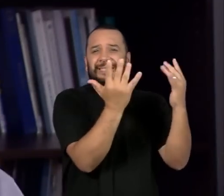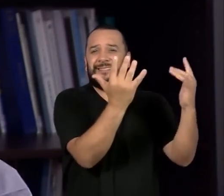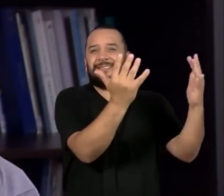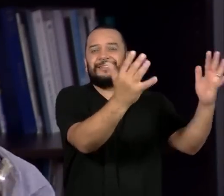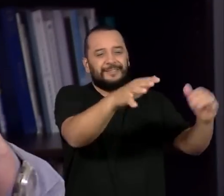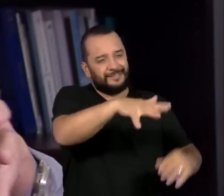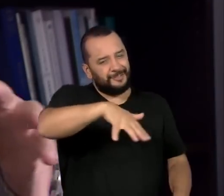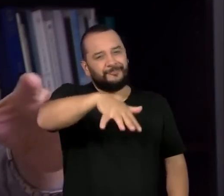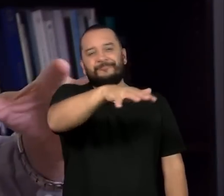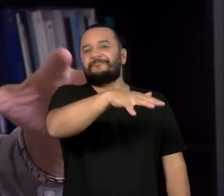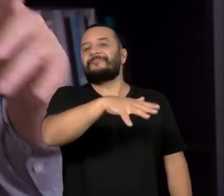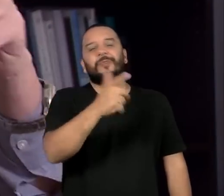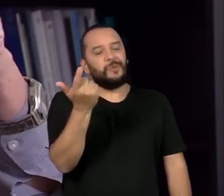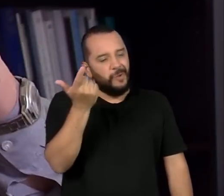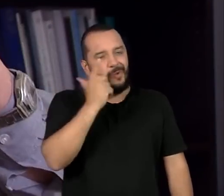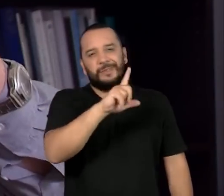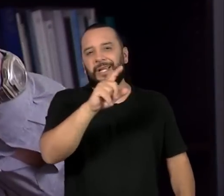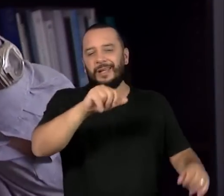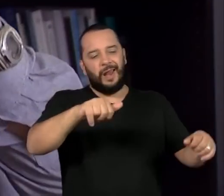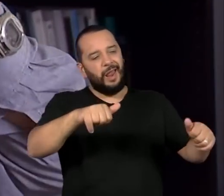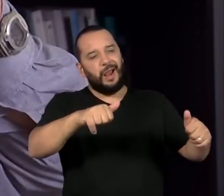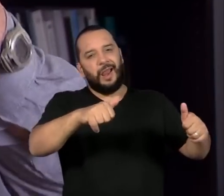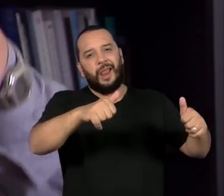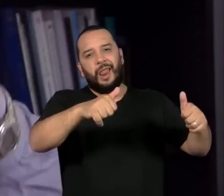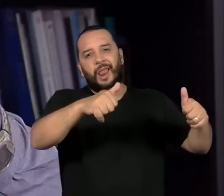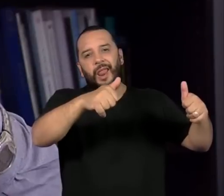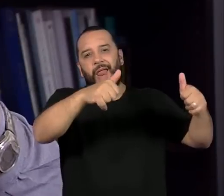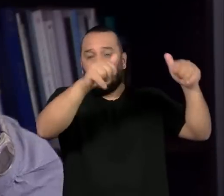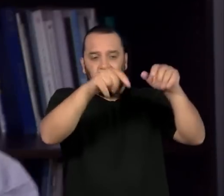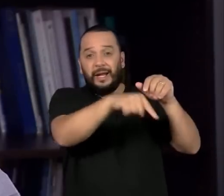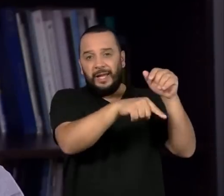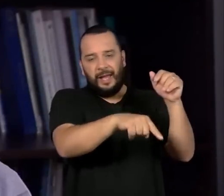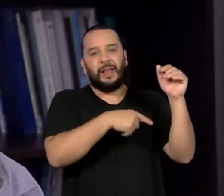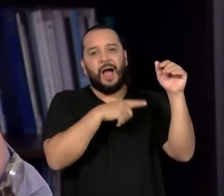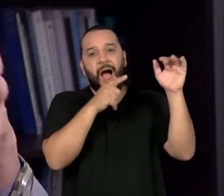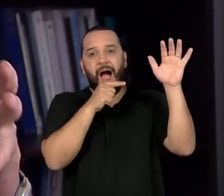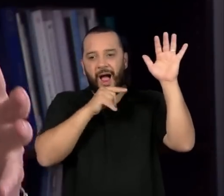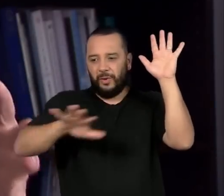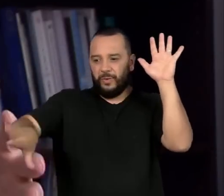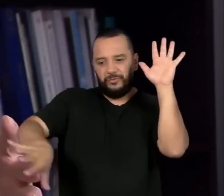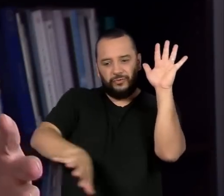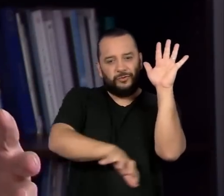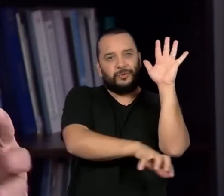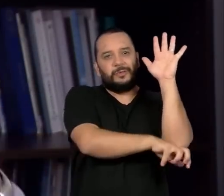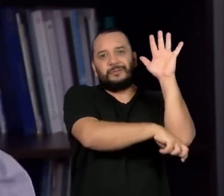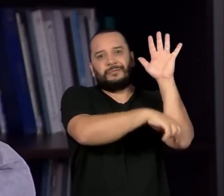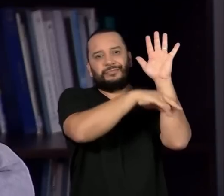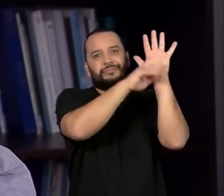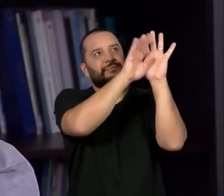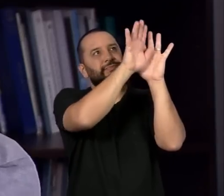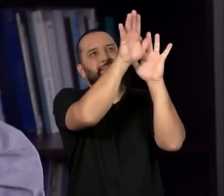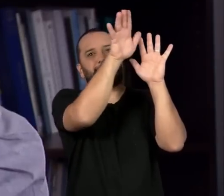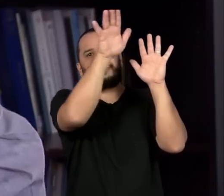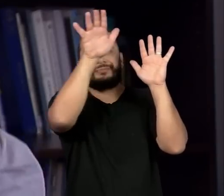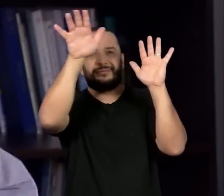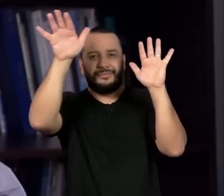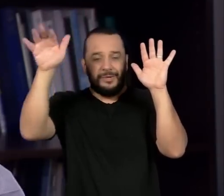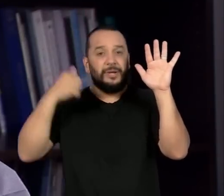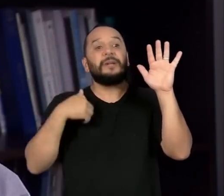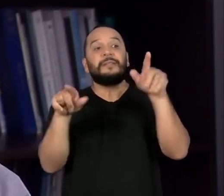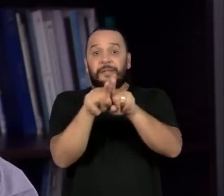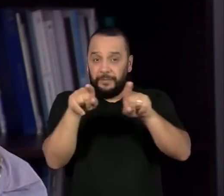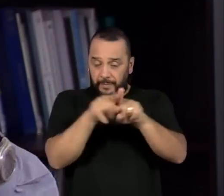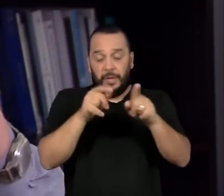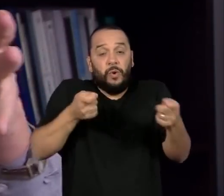eficiente que ela restaura, ela volta a reciclar a água, ela baixa a temperatura, ela vai